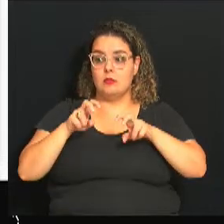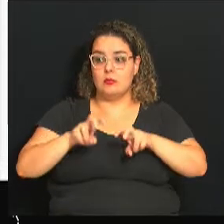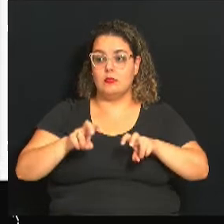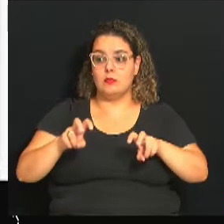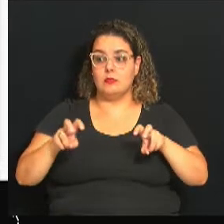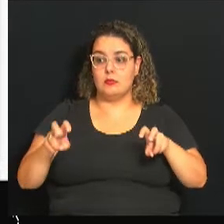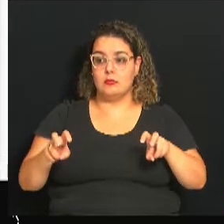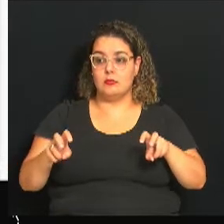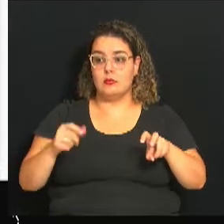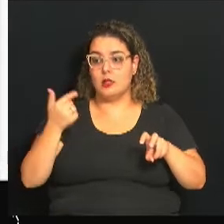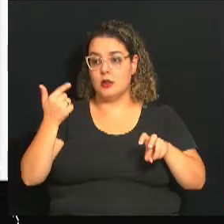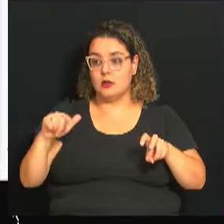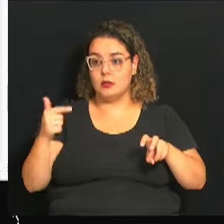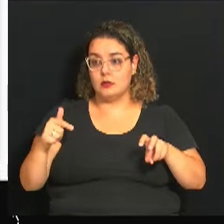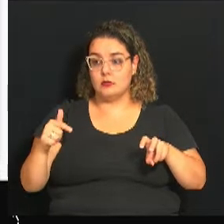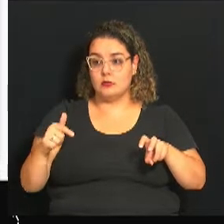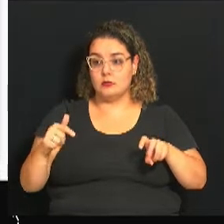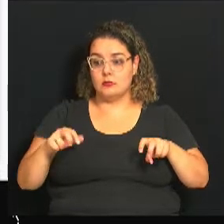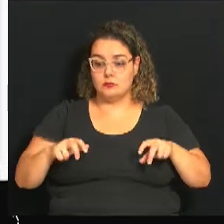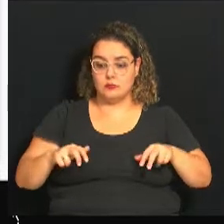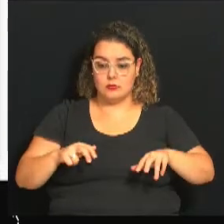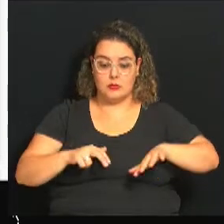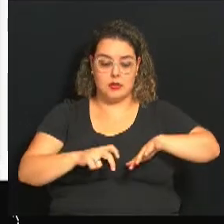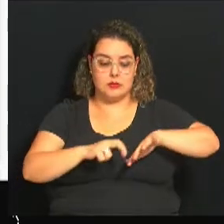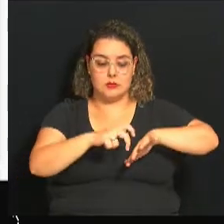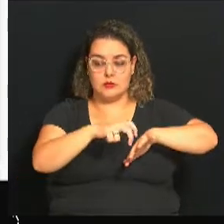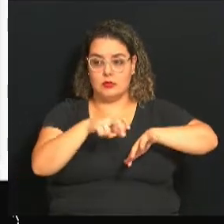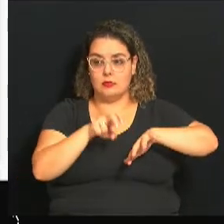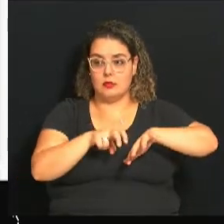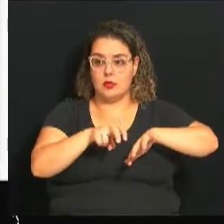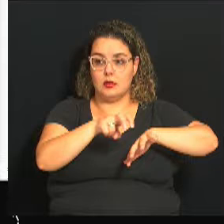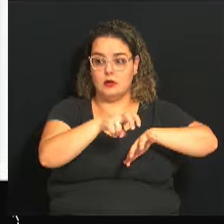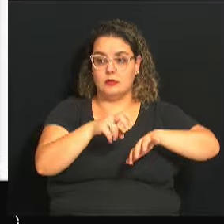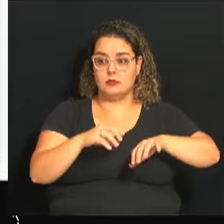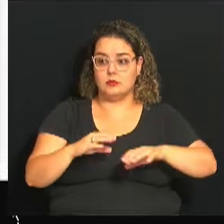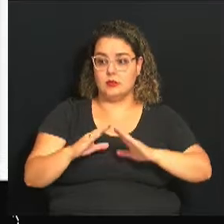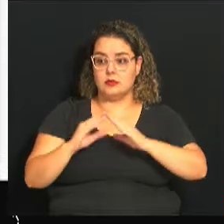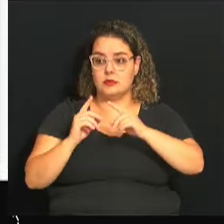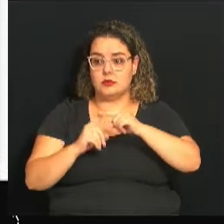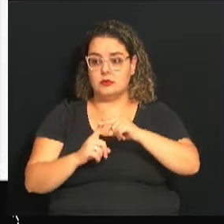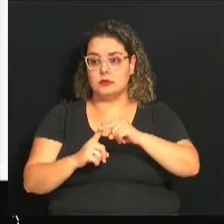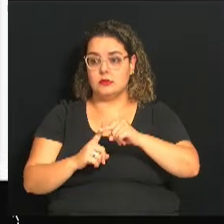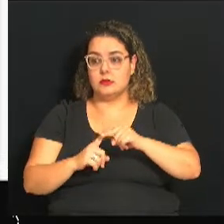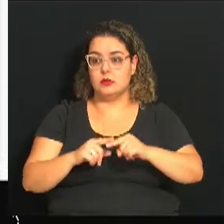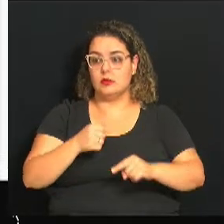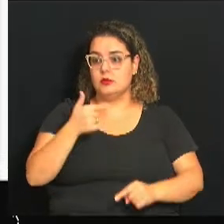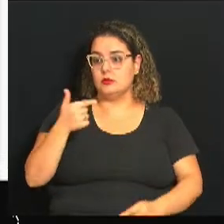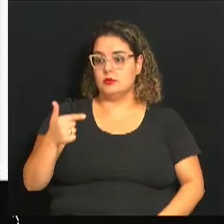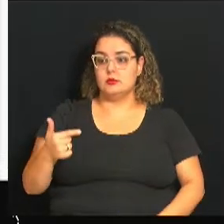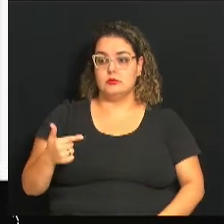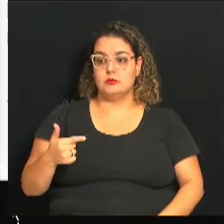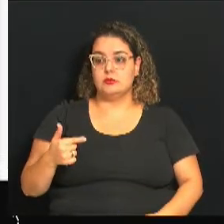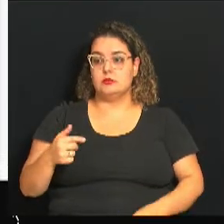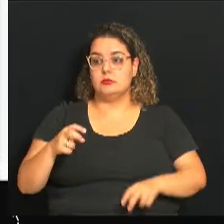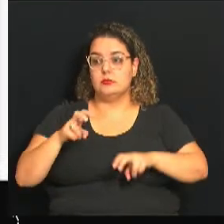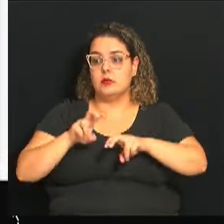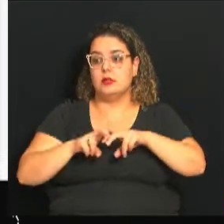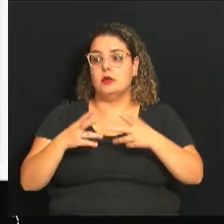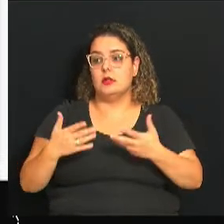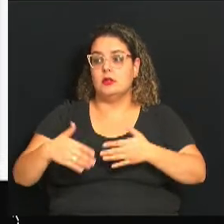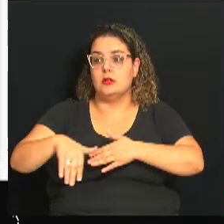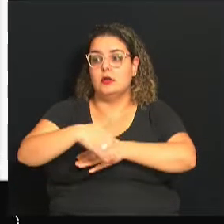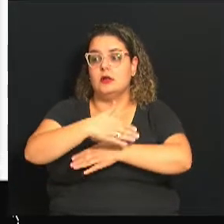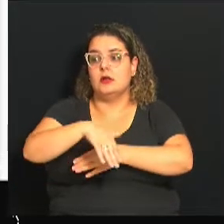não tem, acabam sentando na escadaria da catedral, as pessoas não têm um local para se acomodar, como aqui na Rua Doutora